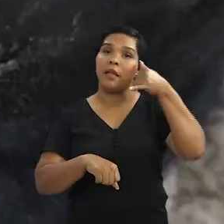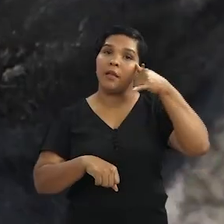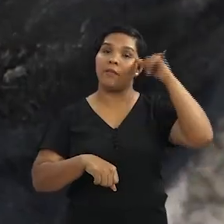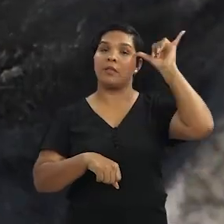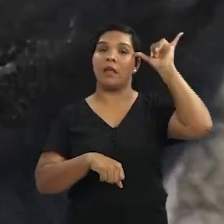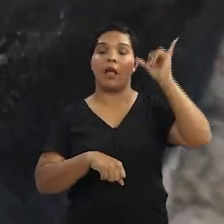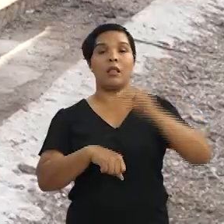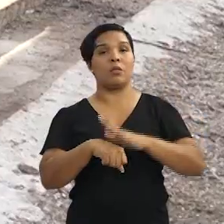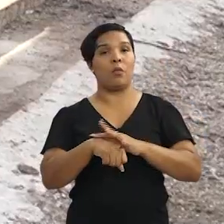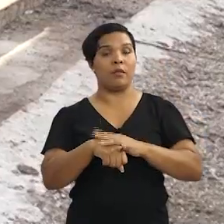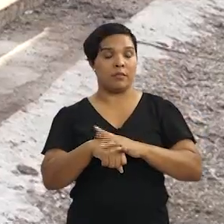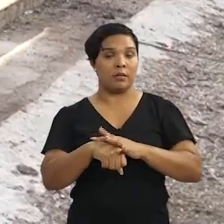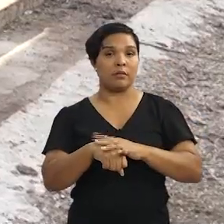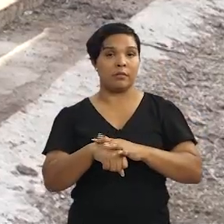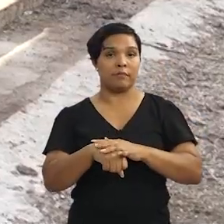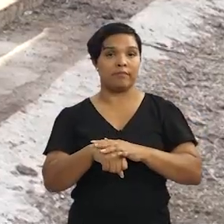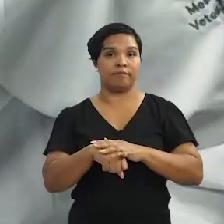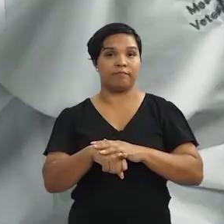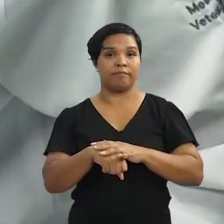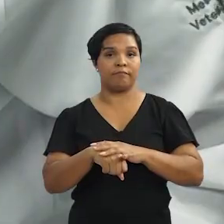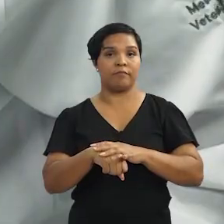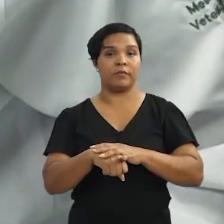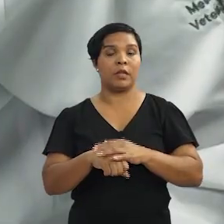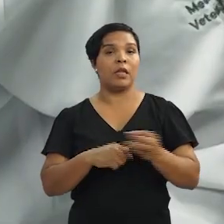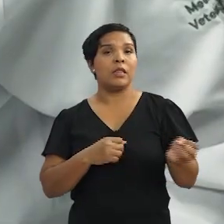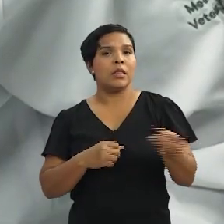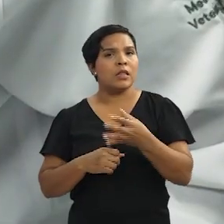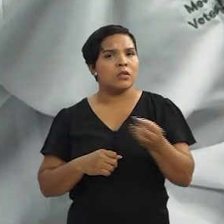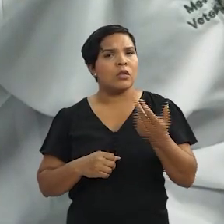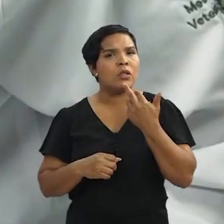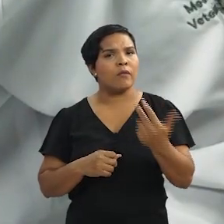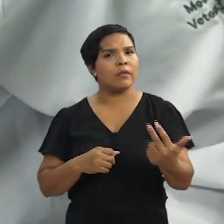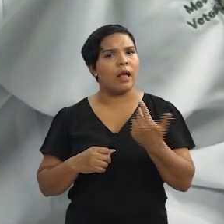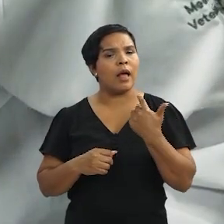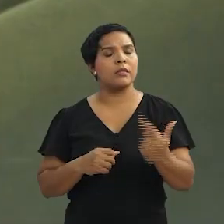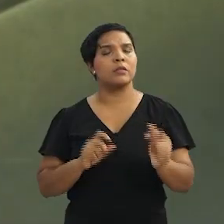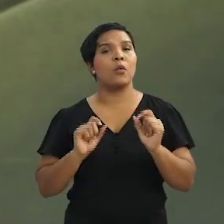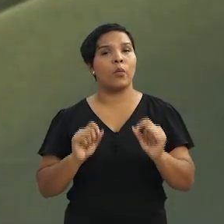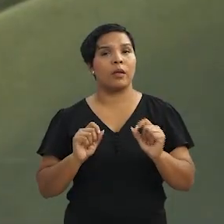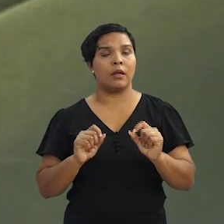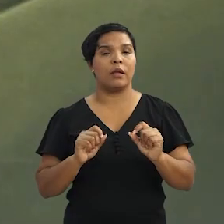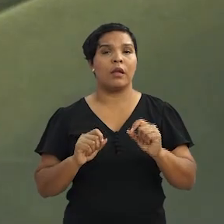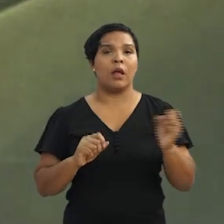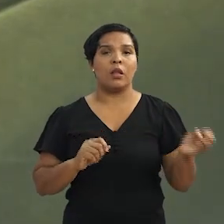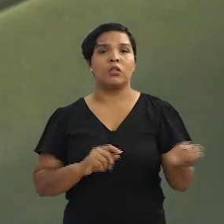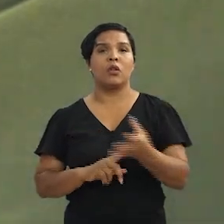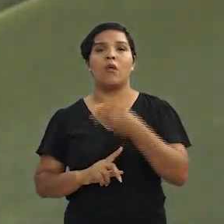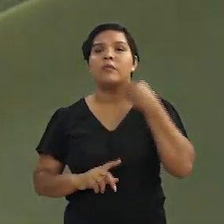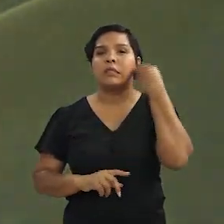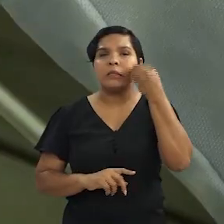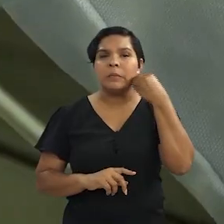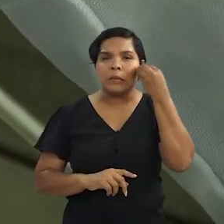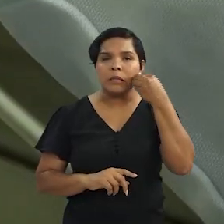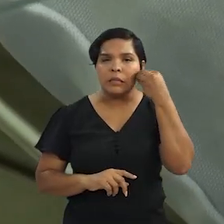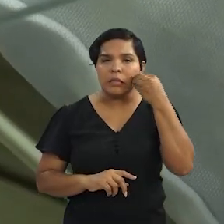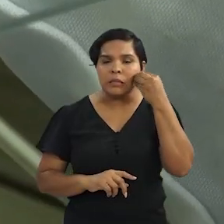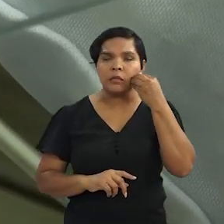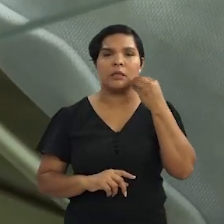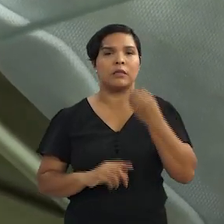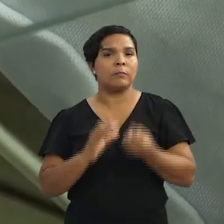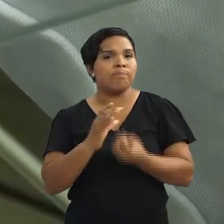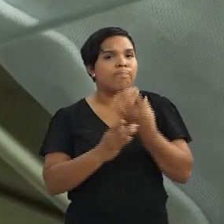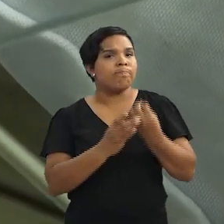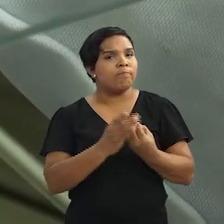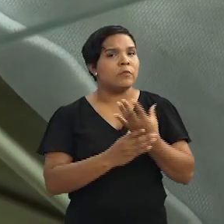assim, menos custos para os pecuaristas. Diante de tantas novidades, os pesquisadores estão partindo para novos